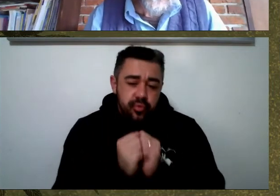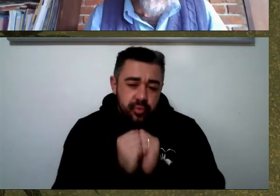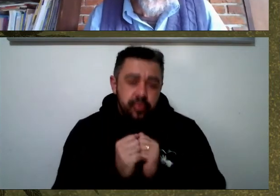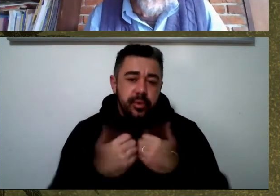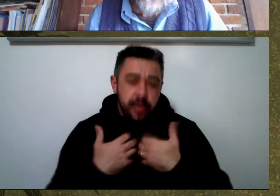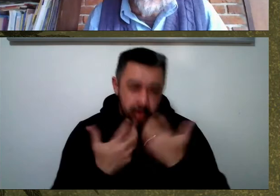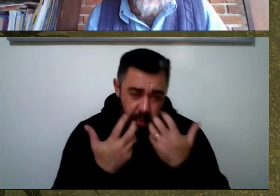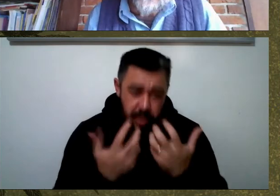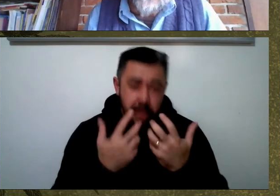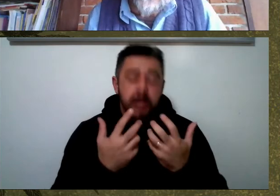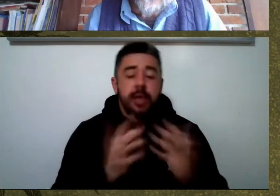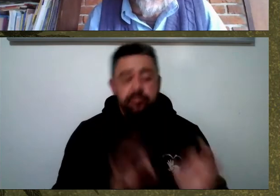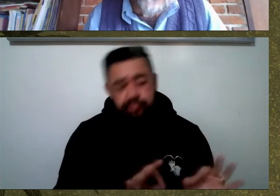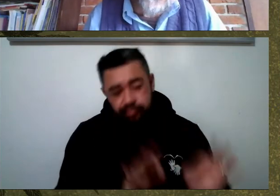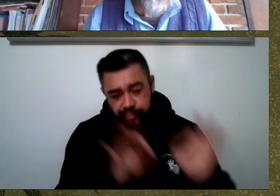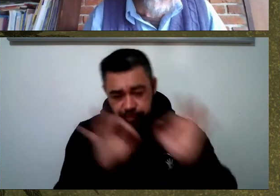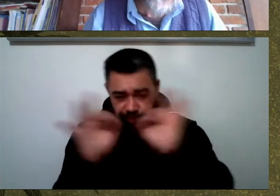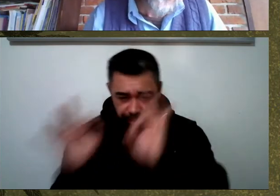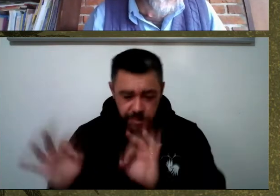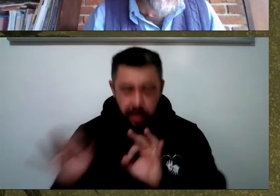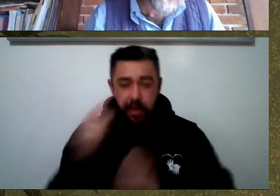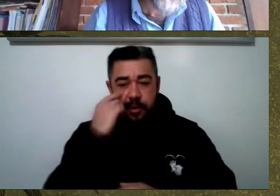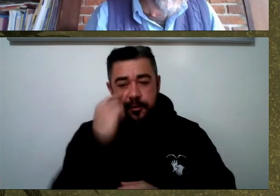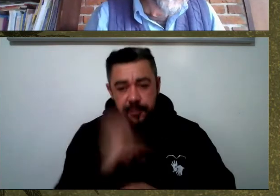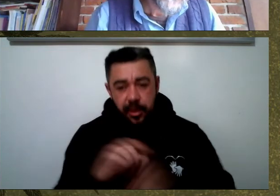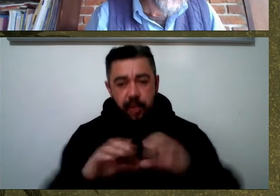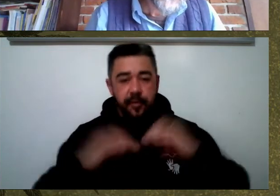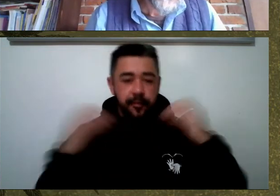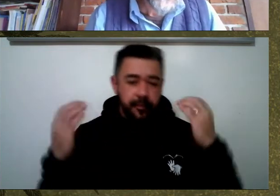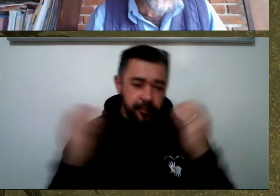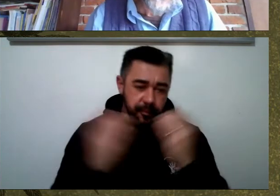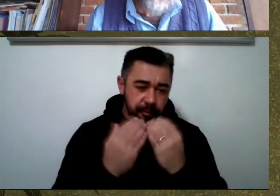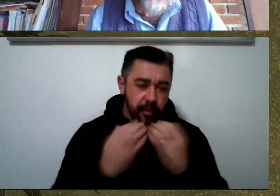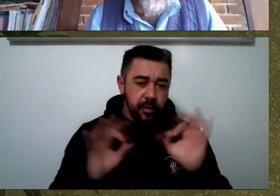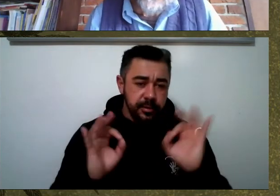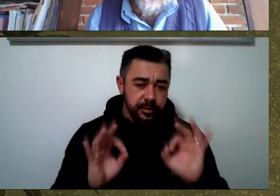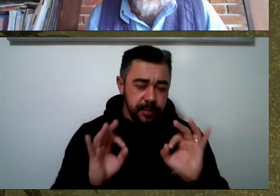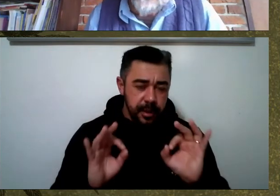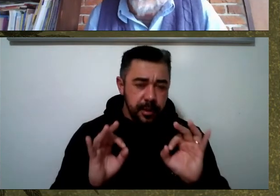a todo este encontro, este seminário,